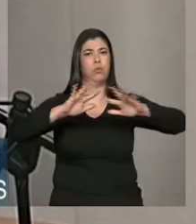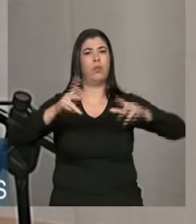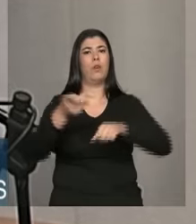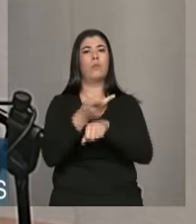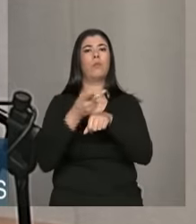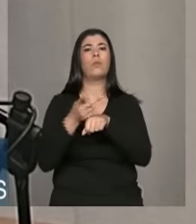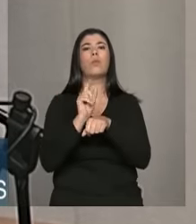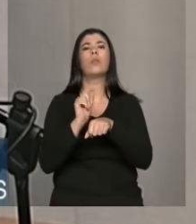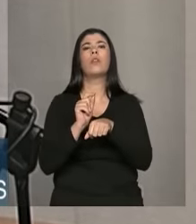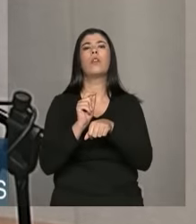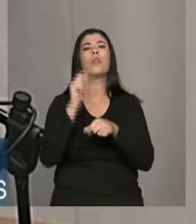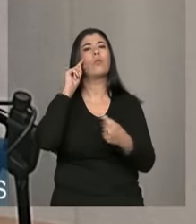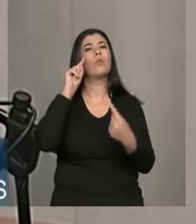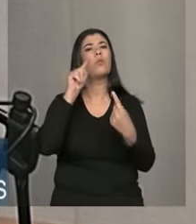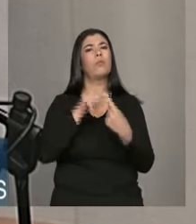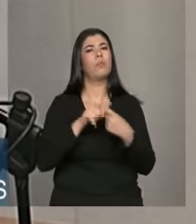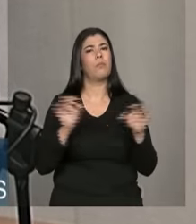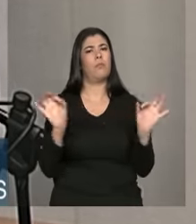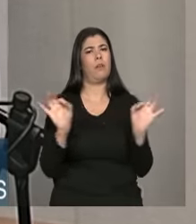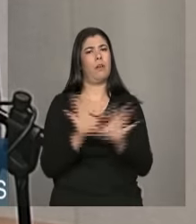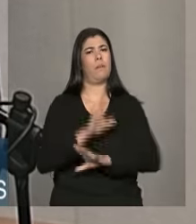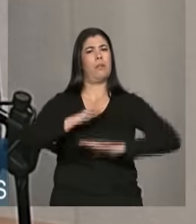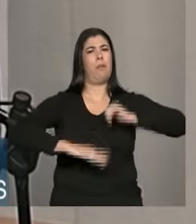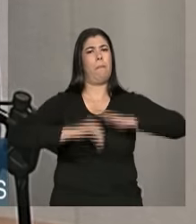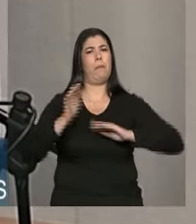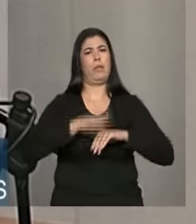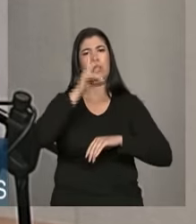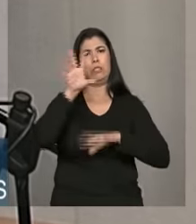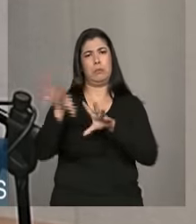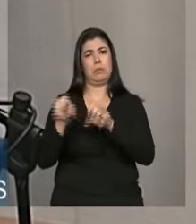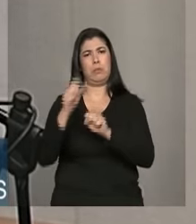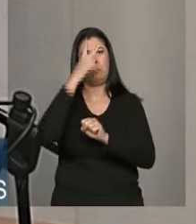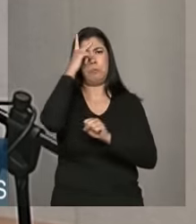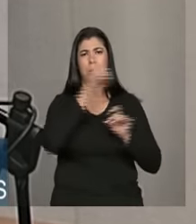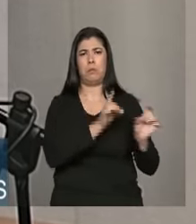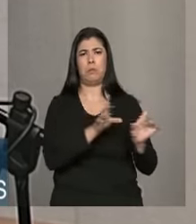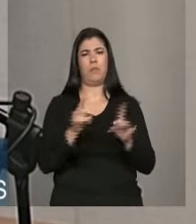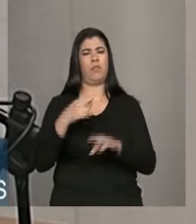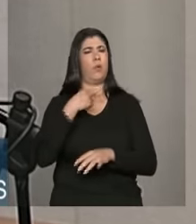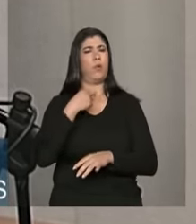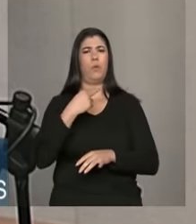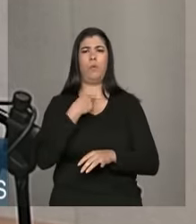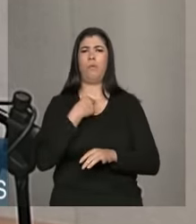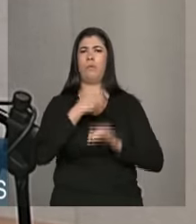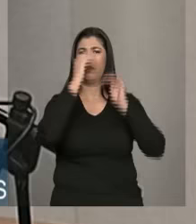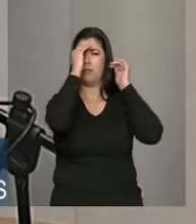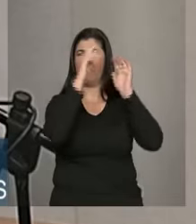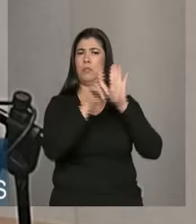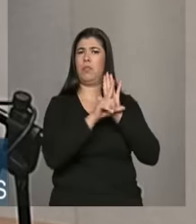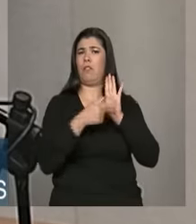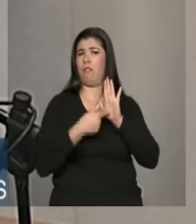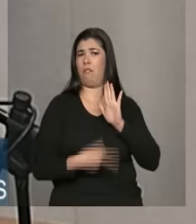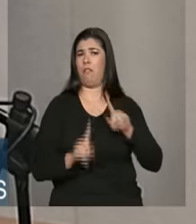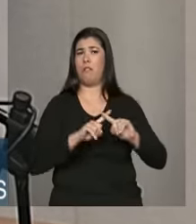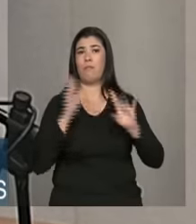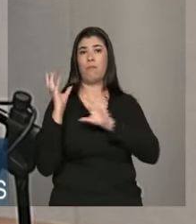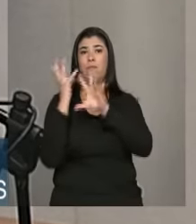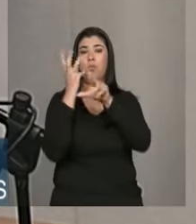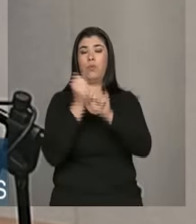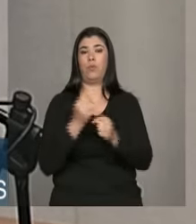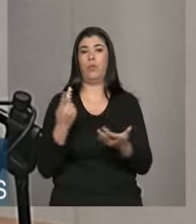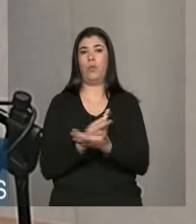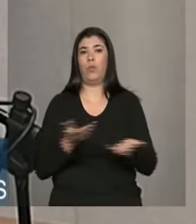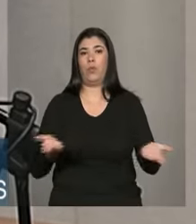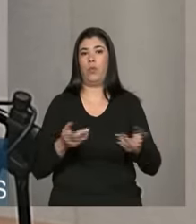buscarmos erradicar este crime que efetivamente é incompatível não só com o momento histórico que já vivemos